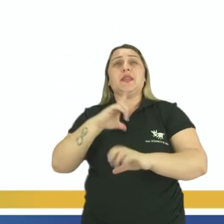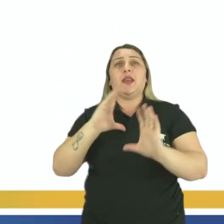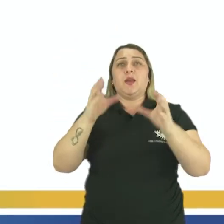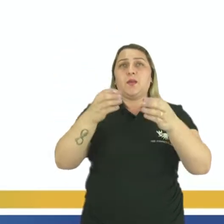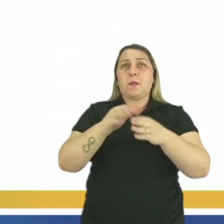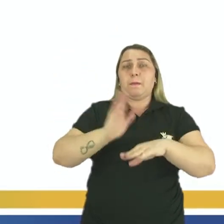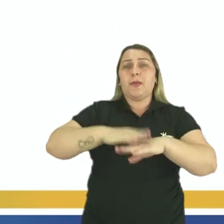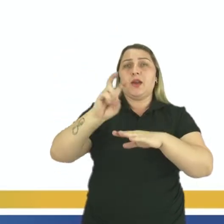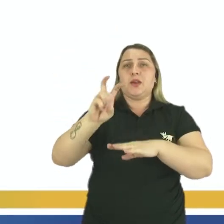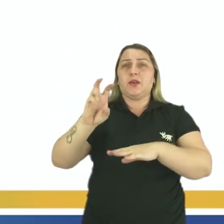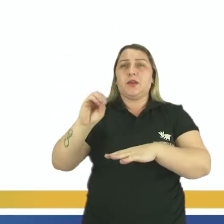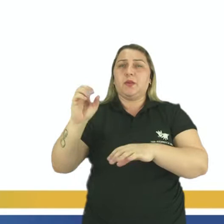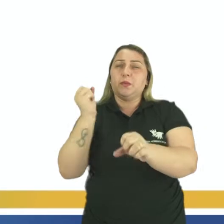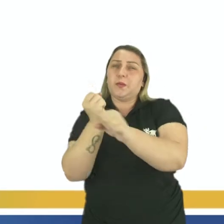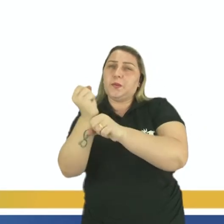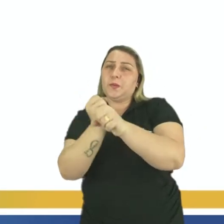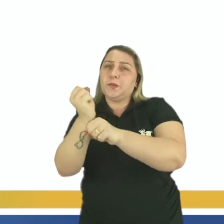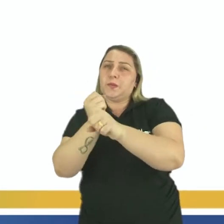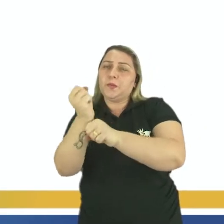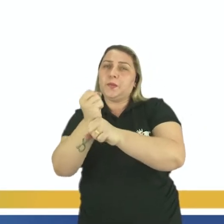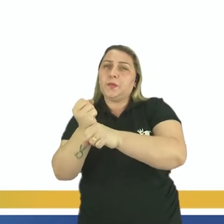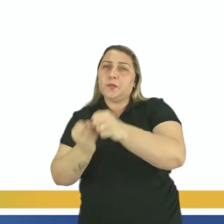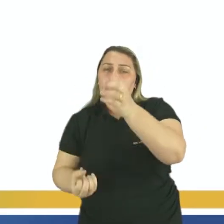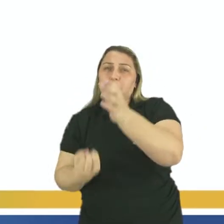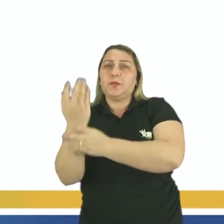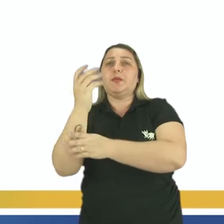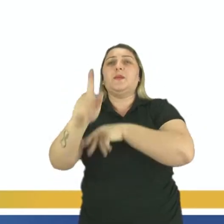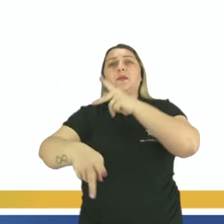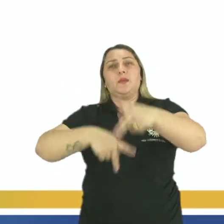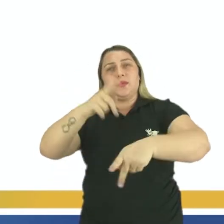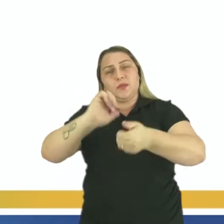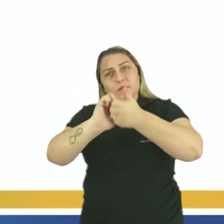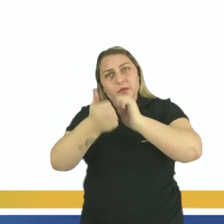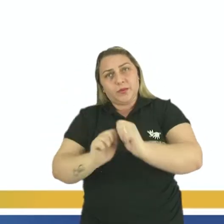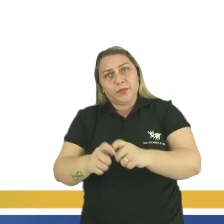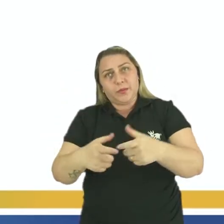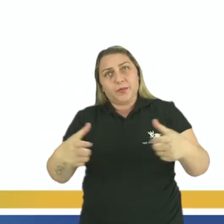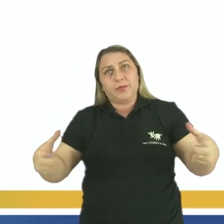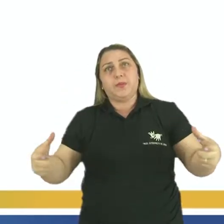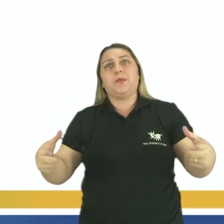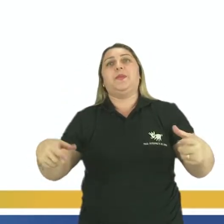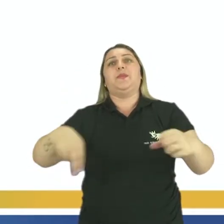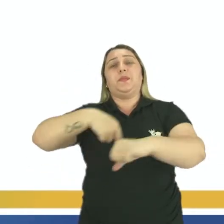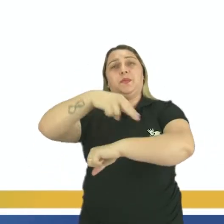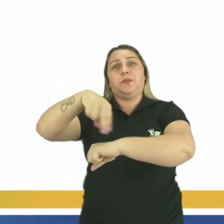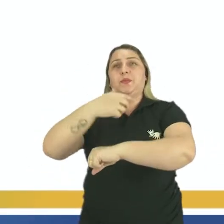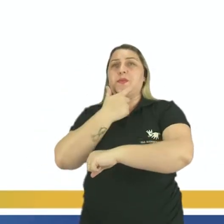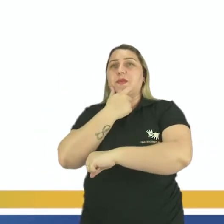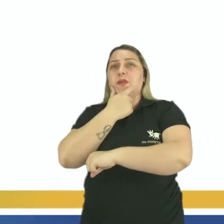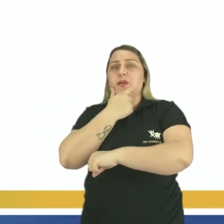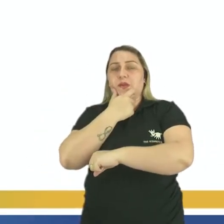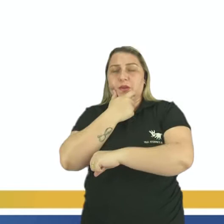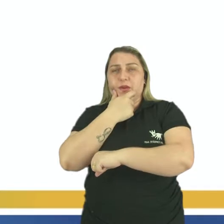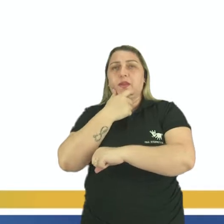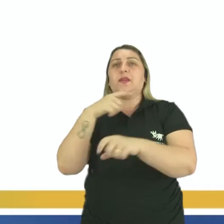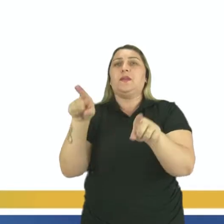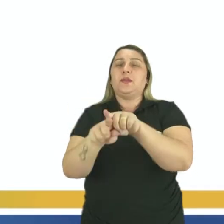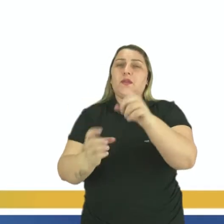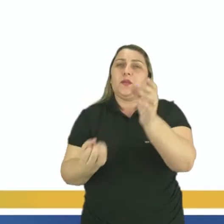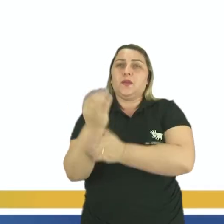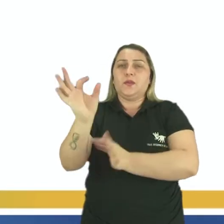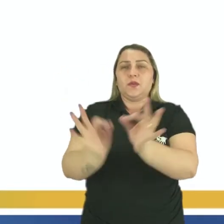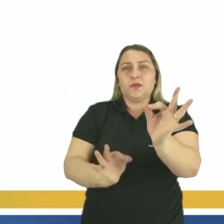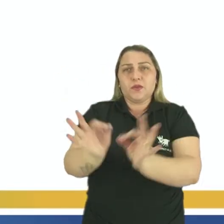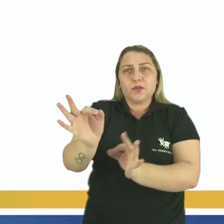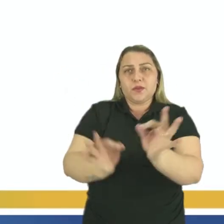mais de 500 anos de fundação. A popularidade do esporte cresceu em nações de língua inglesa, com a criação de